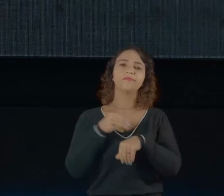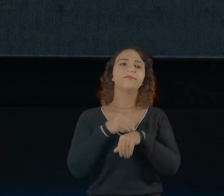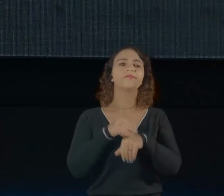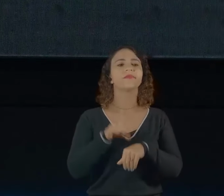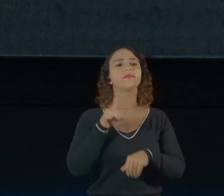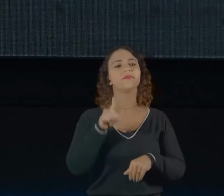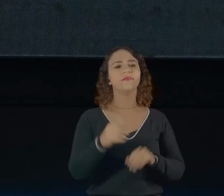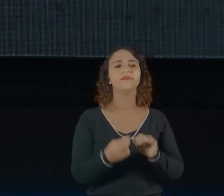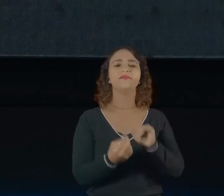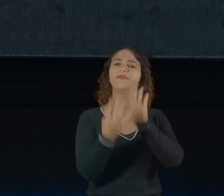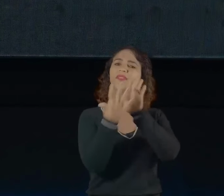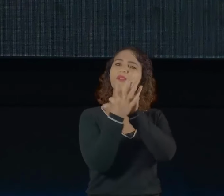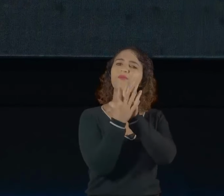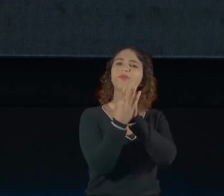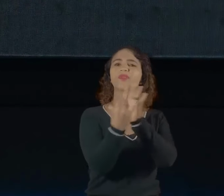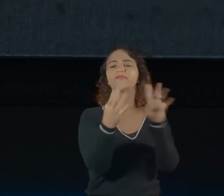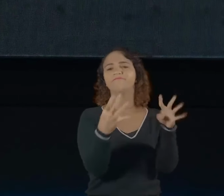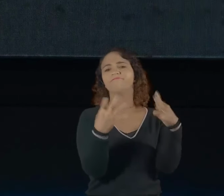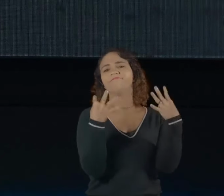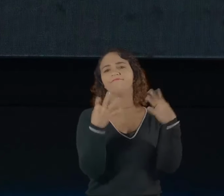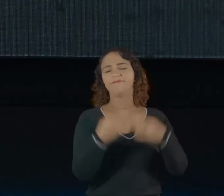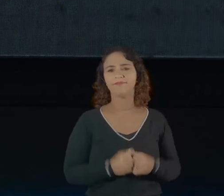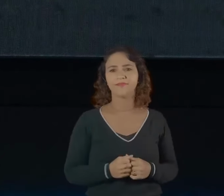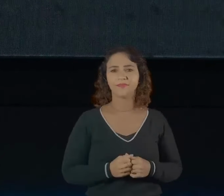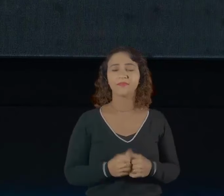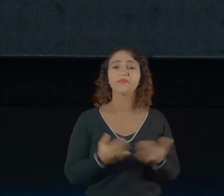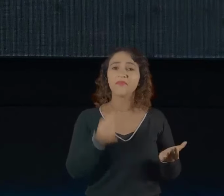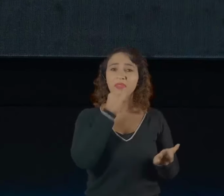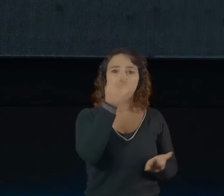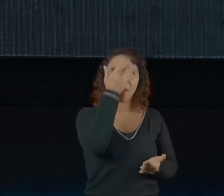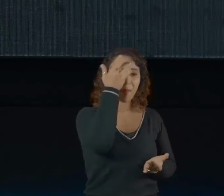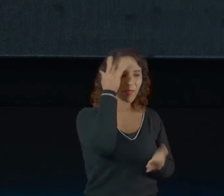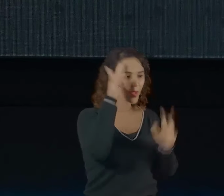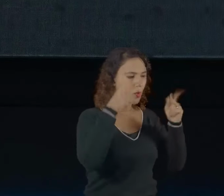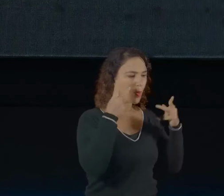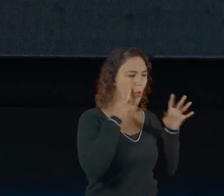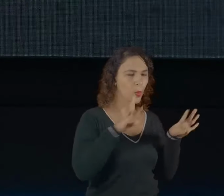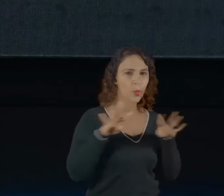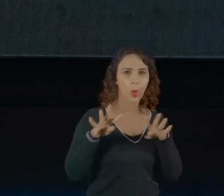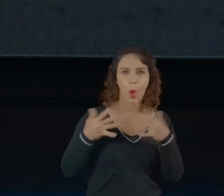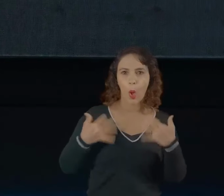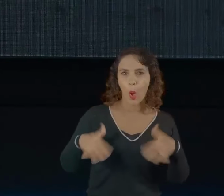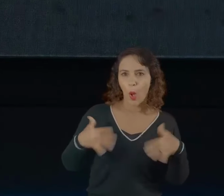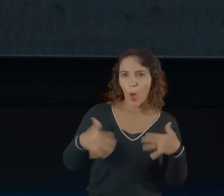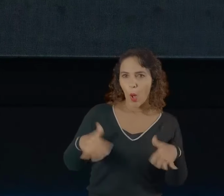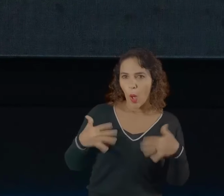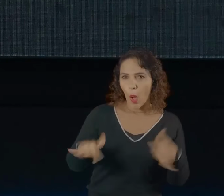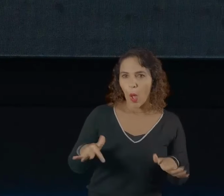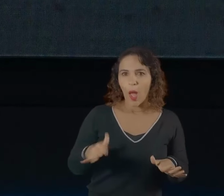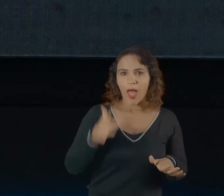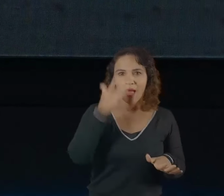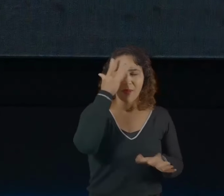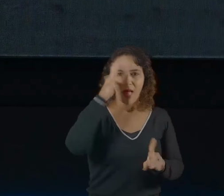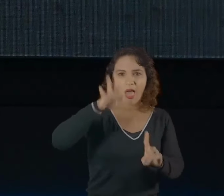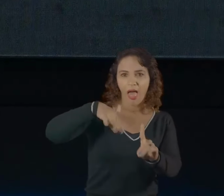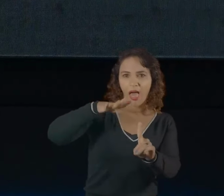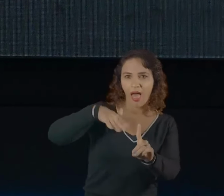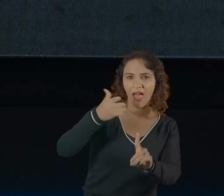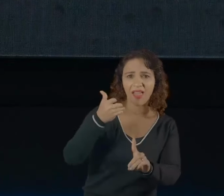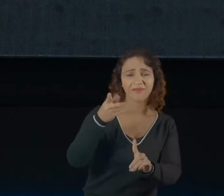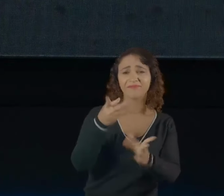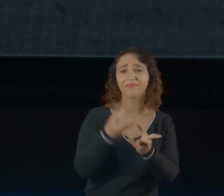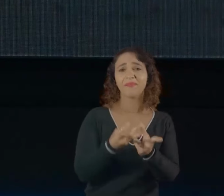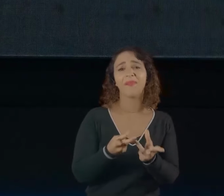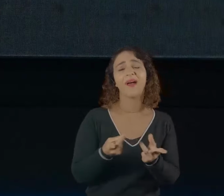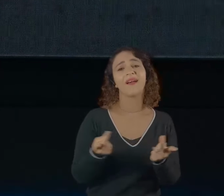querido. A recompensa dos homens, o glamour, é passageira. Existem